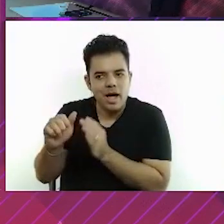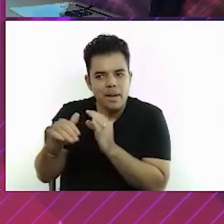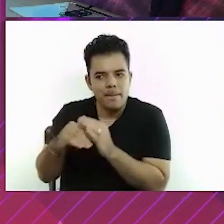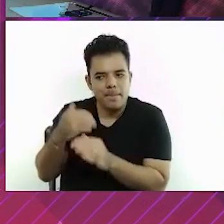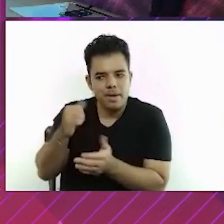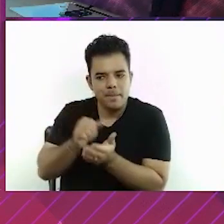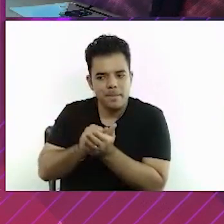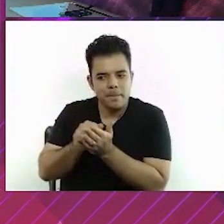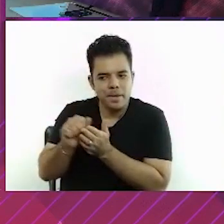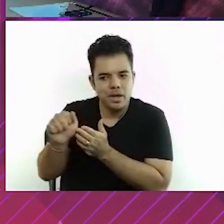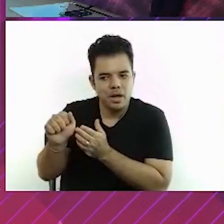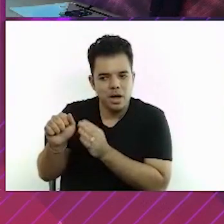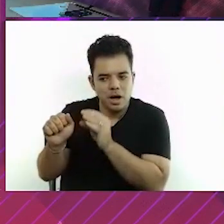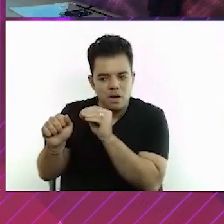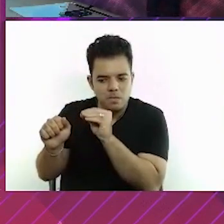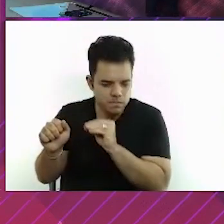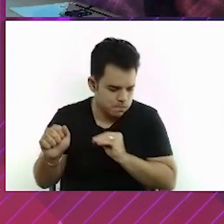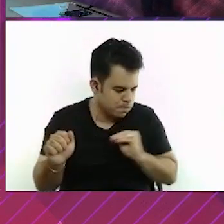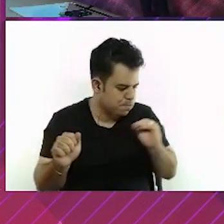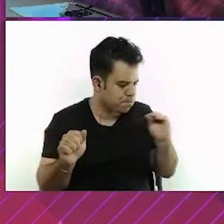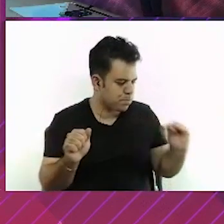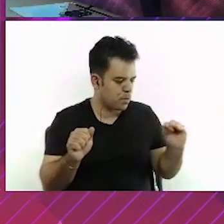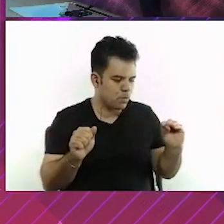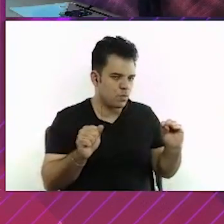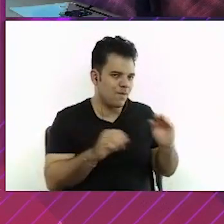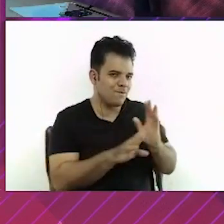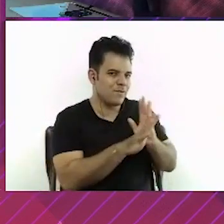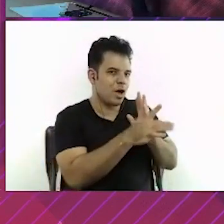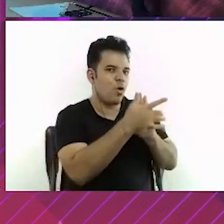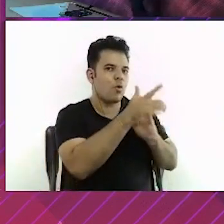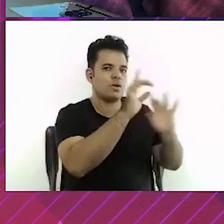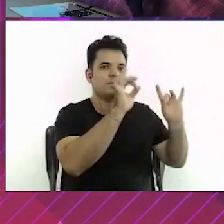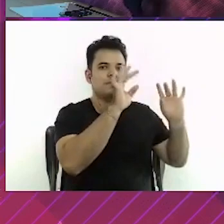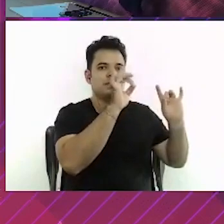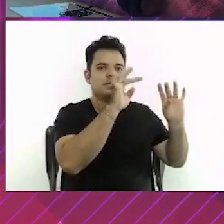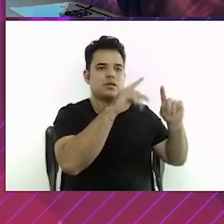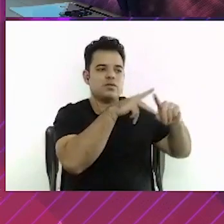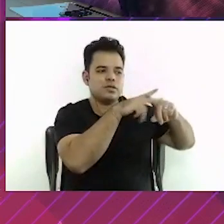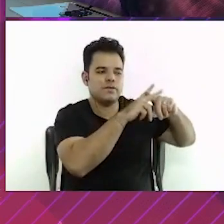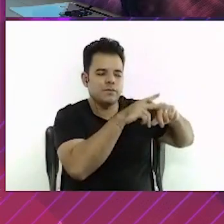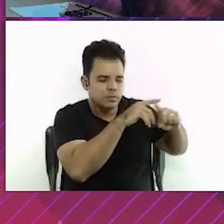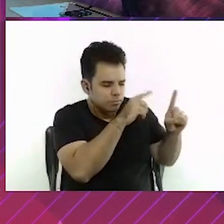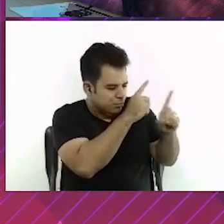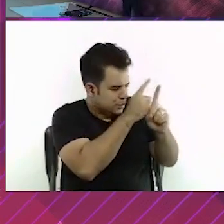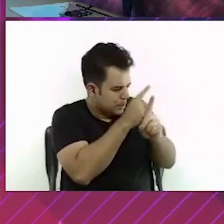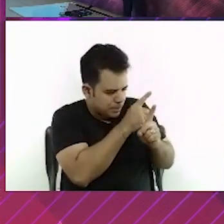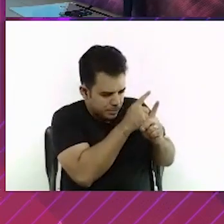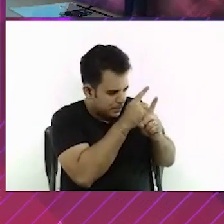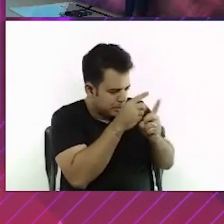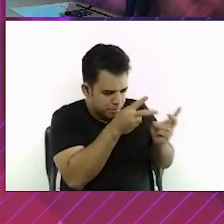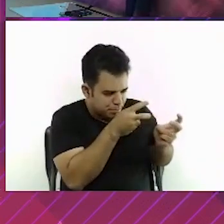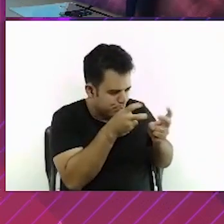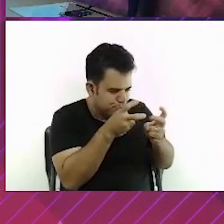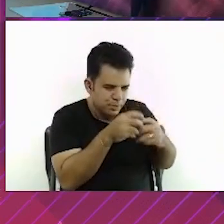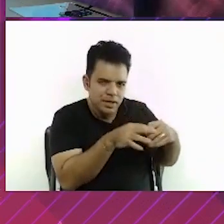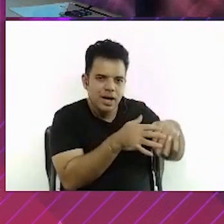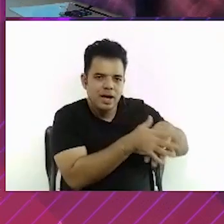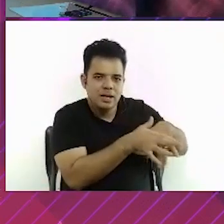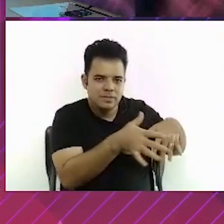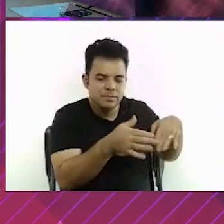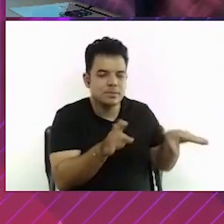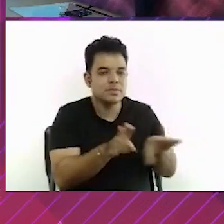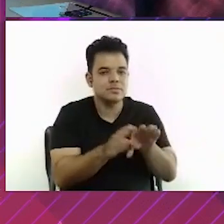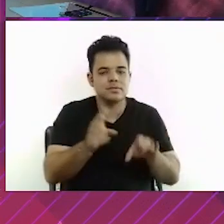deve ser encaminhada para essa exchange, em que vai ter um microserviço processando aquelas mensagens. Na hora de chamar o BasicNet,